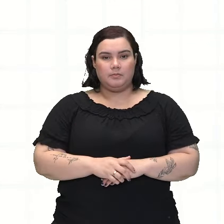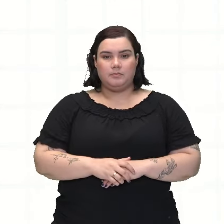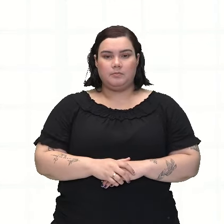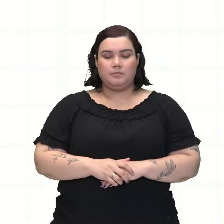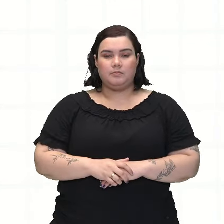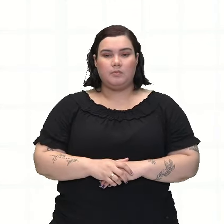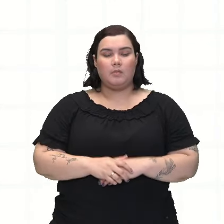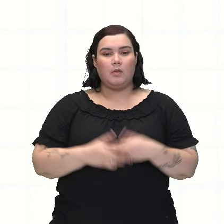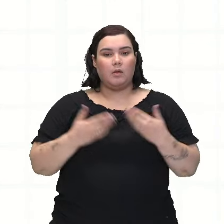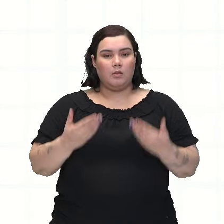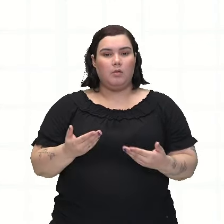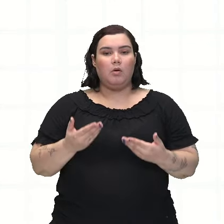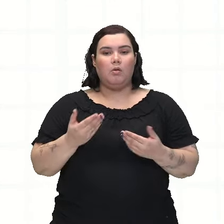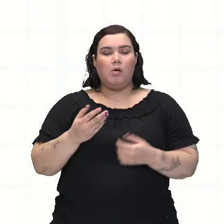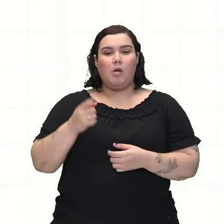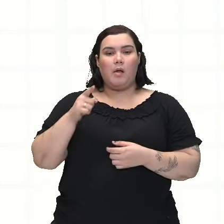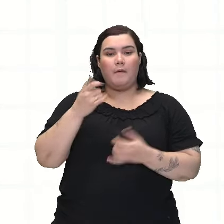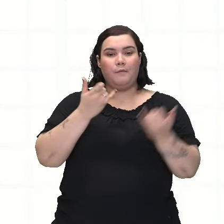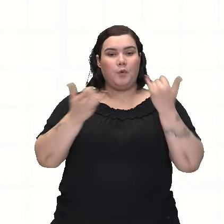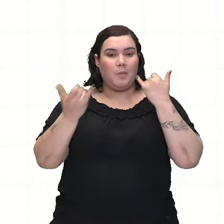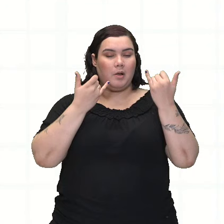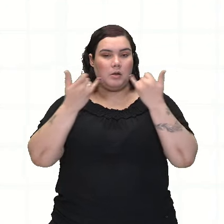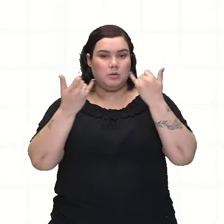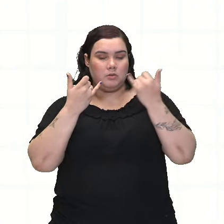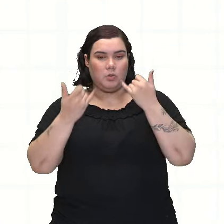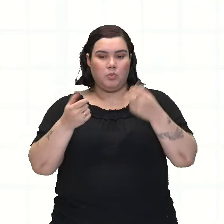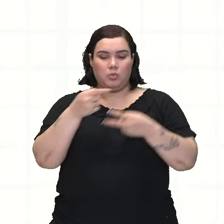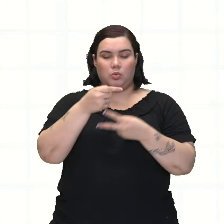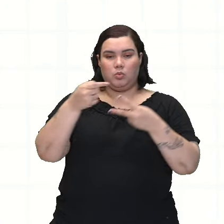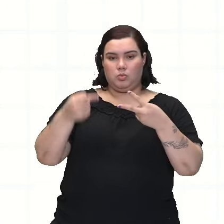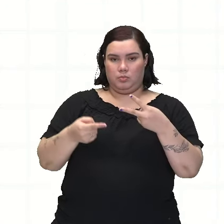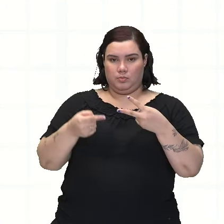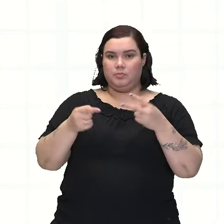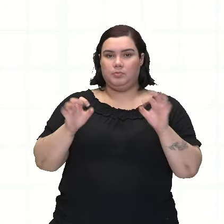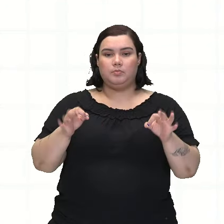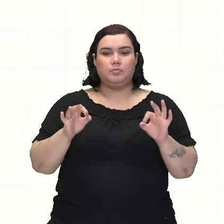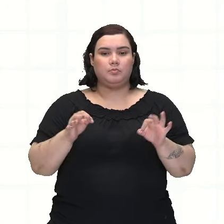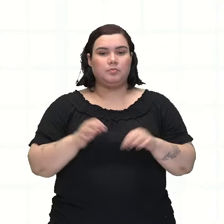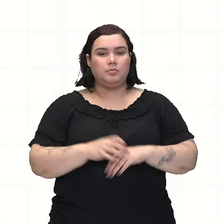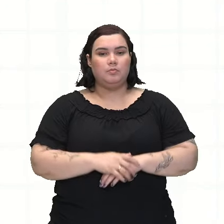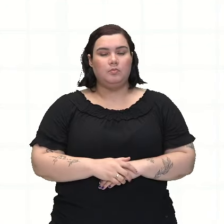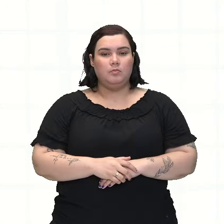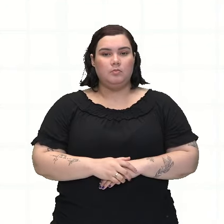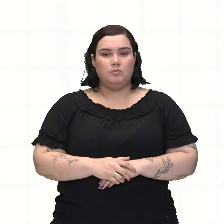Ele retoma uma informação desses dois elementos.